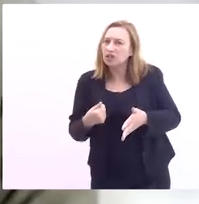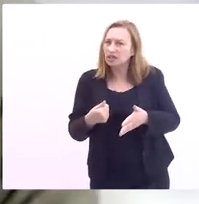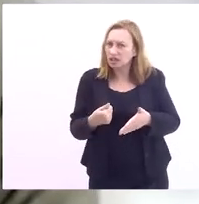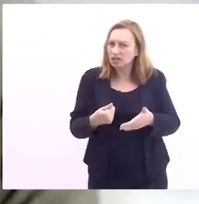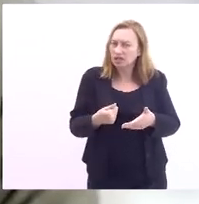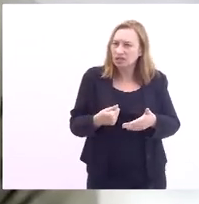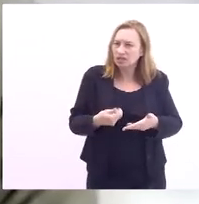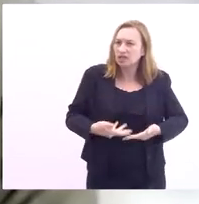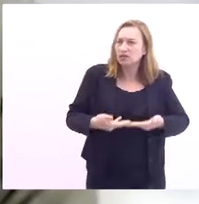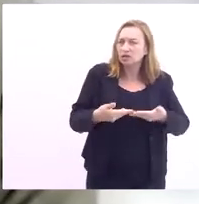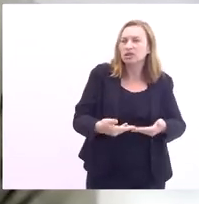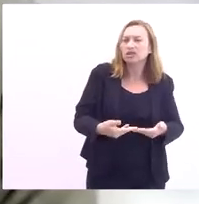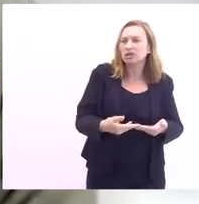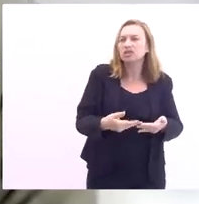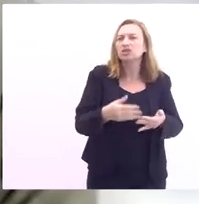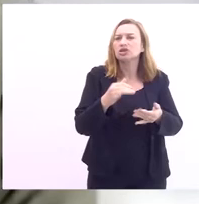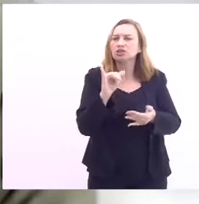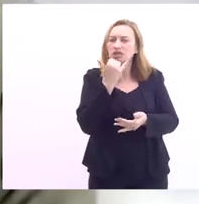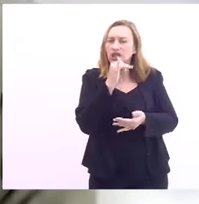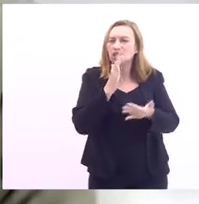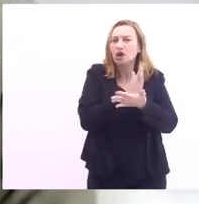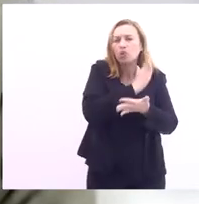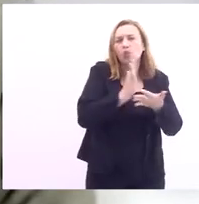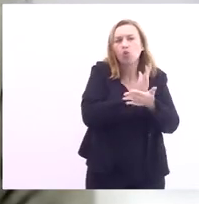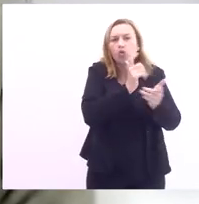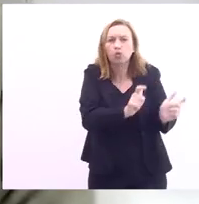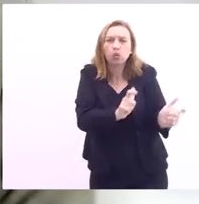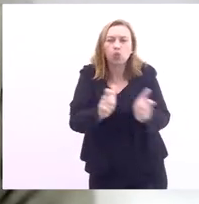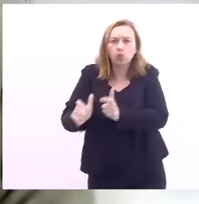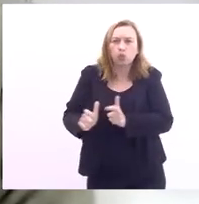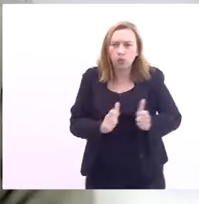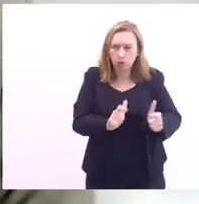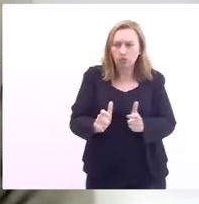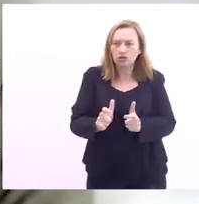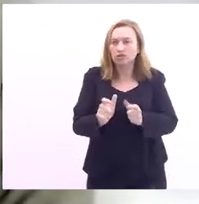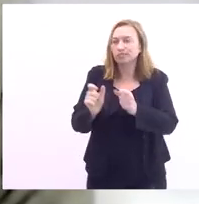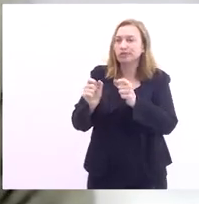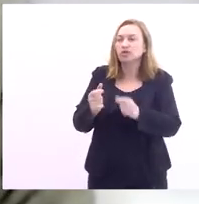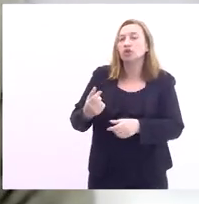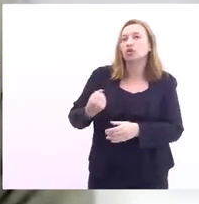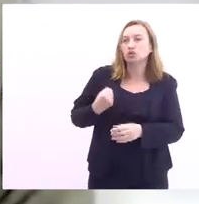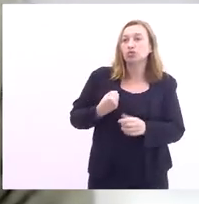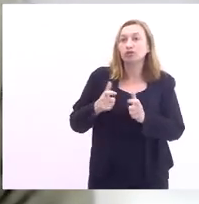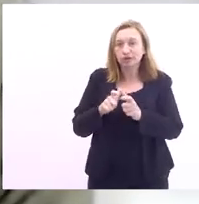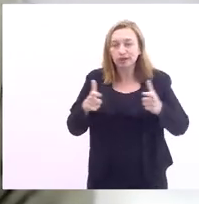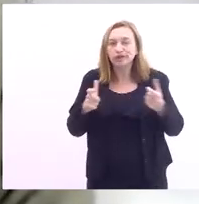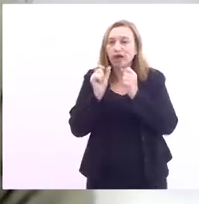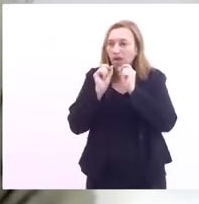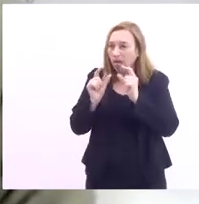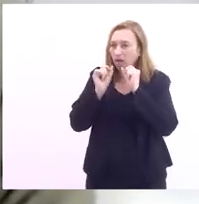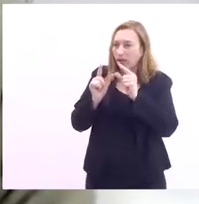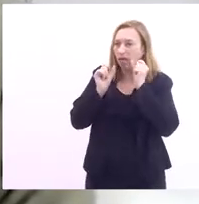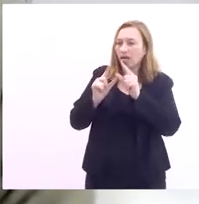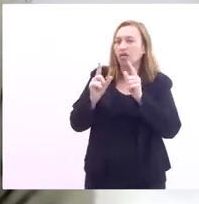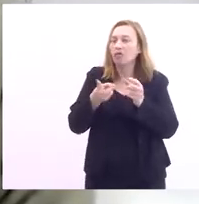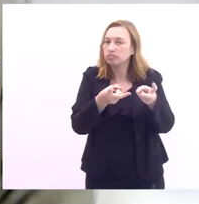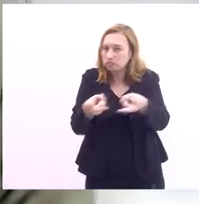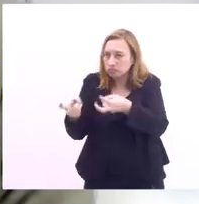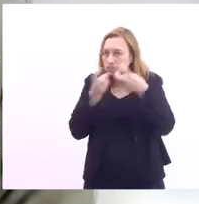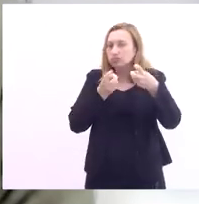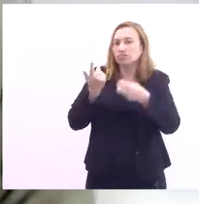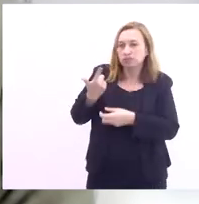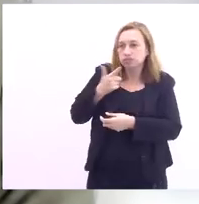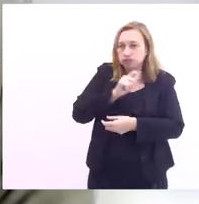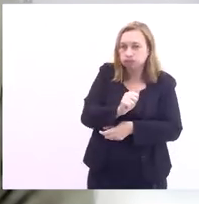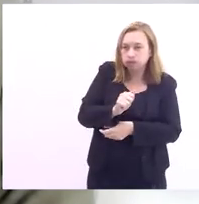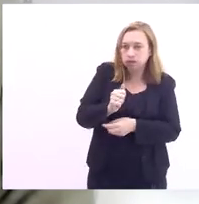fornecimento, em algumas localidades que a gente tem elevados índices de reclamação, e a gente consegue perceber isso aqui da ANEEL,